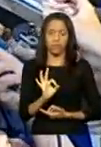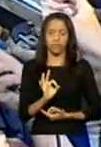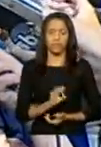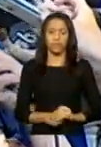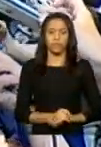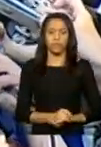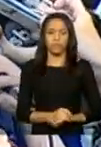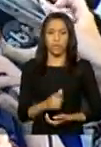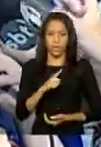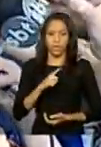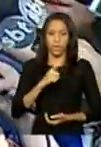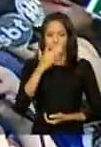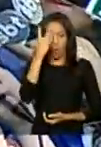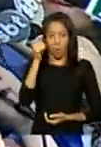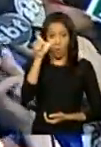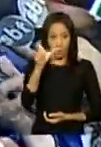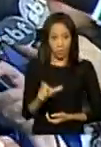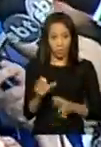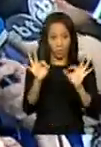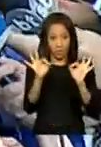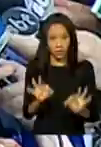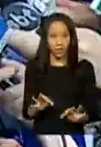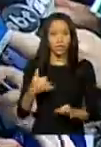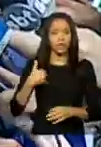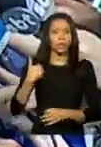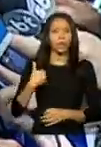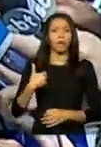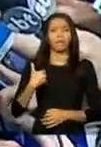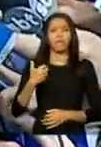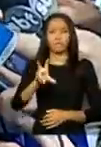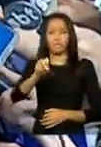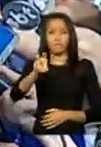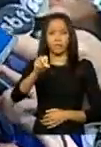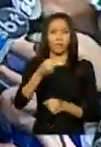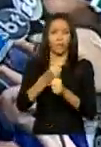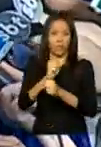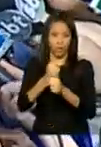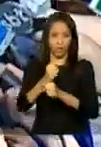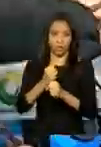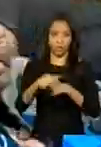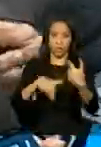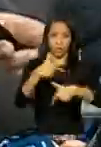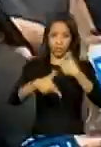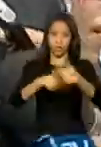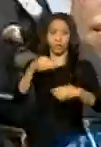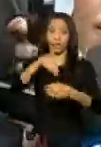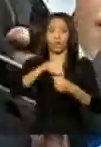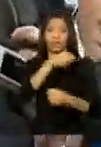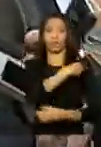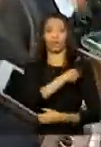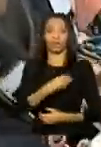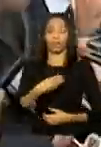tratou uma pessoa honesta, tem quase 50 anos de vida pública e não tem um desvio sequer.